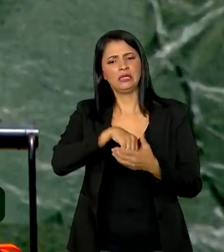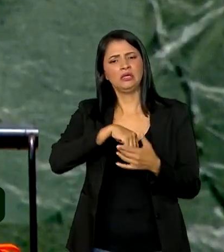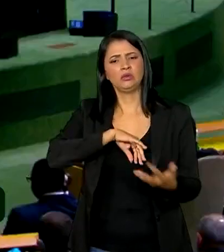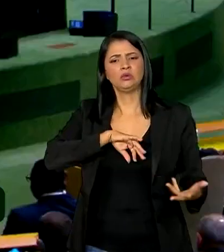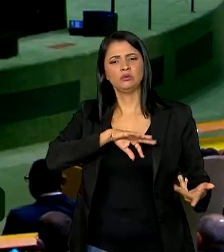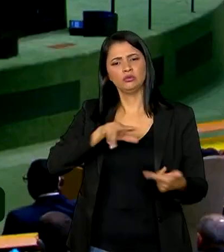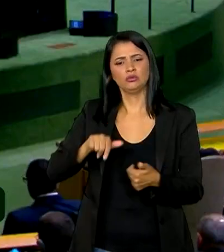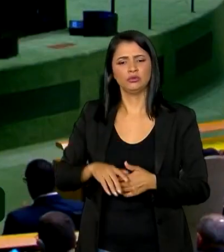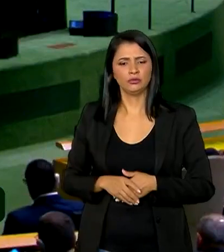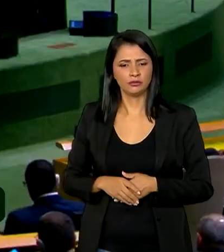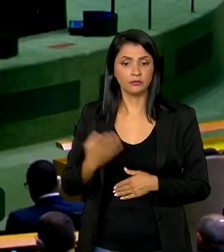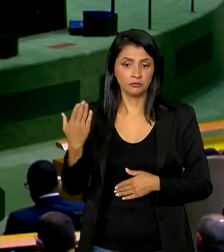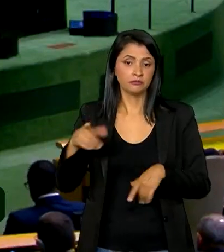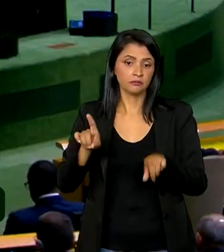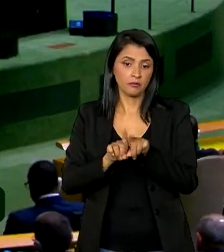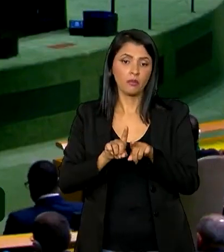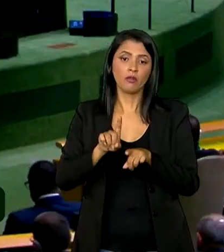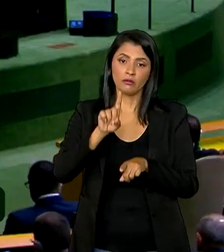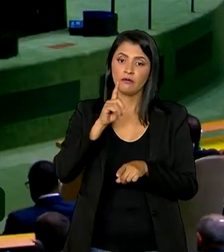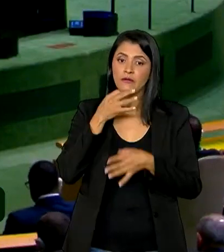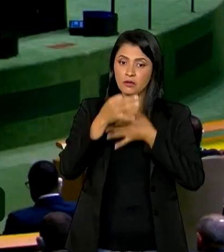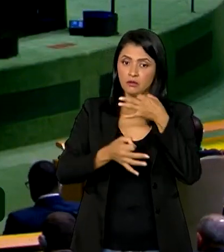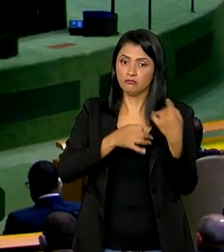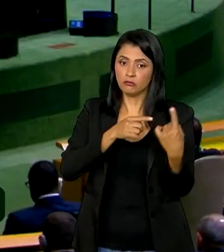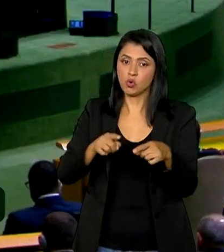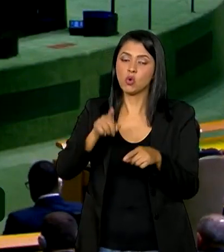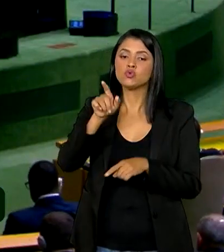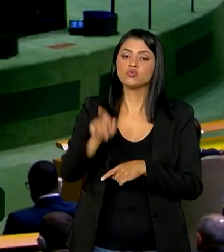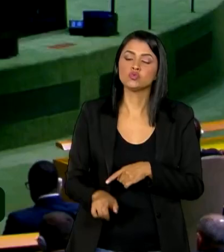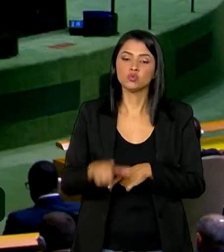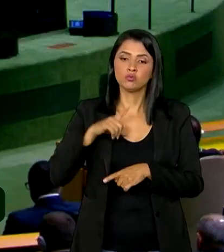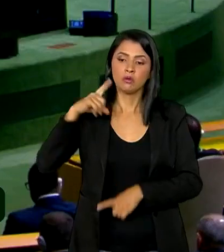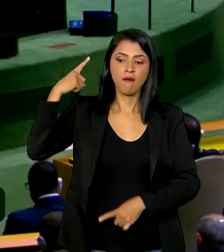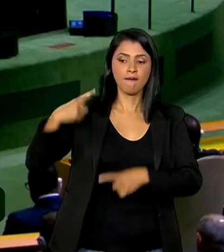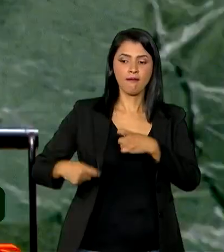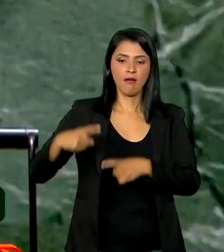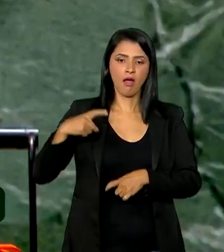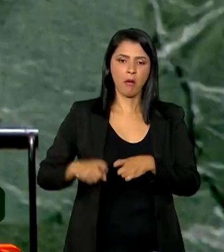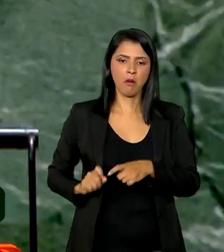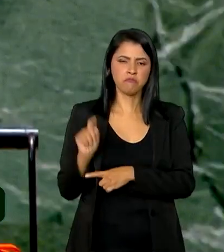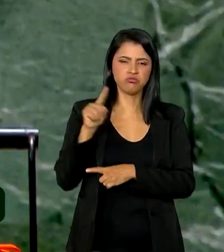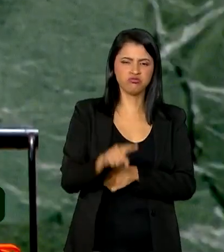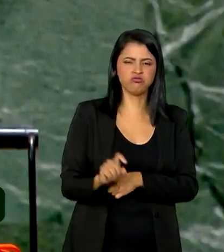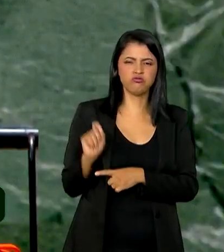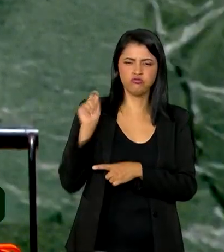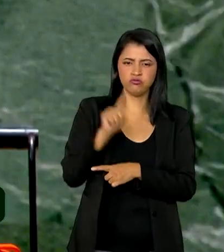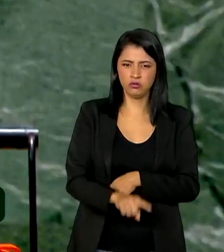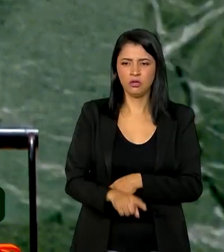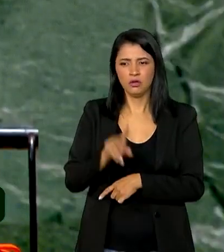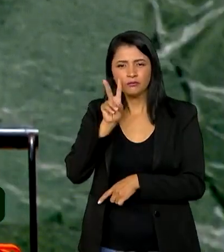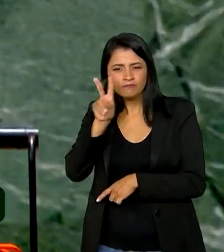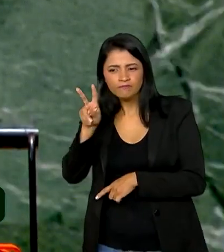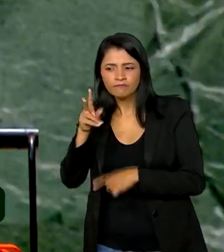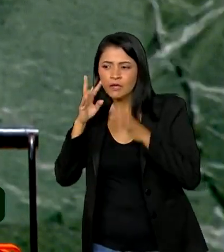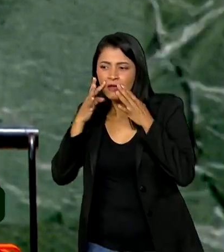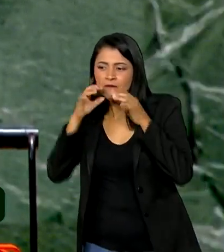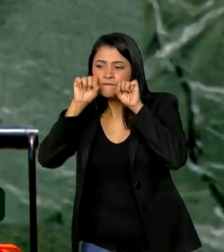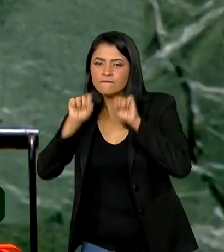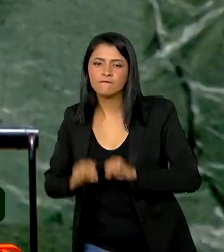internacional. Lula também voltou a criticar a existência de conflitos armados. Testemunhamos a alarmante escalada